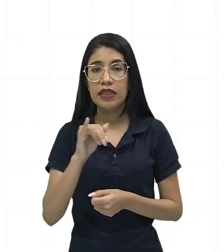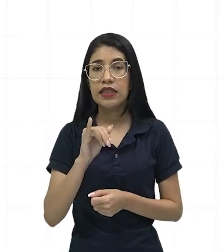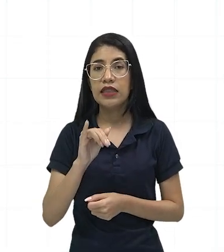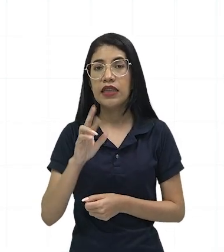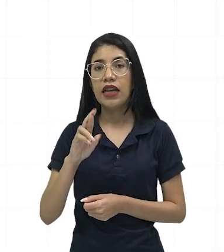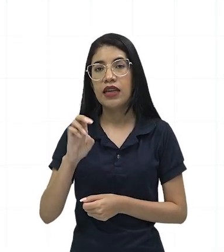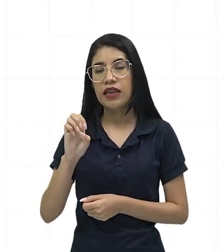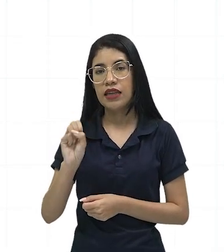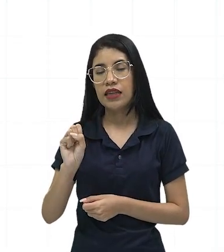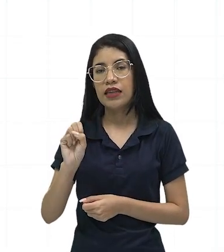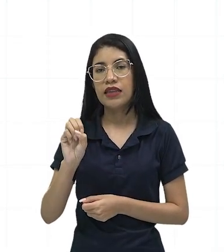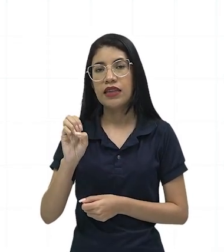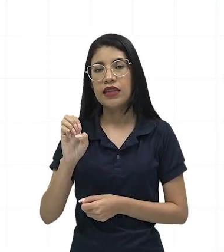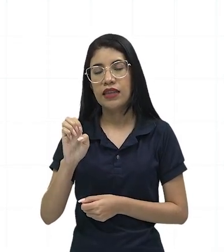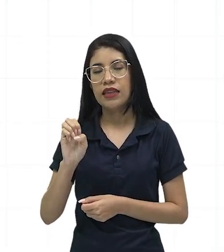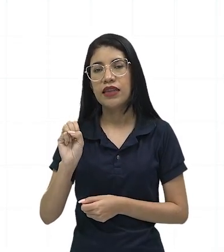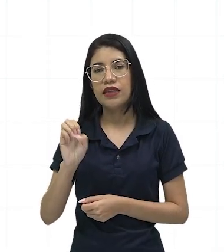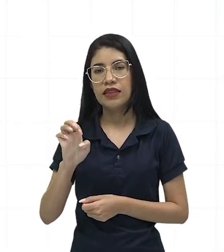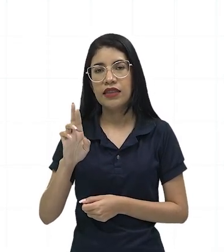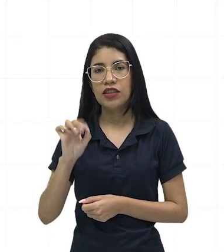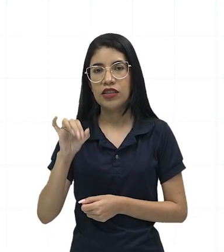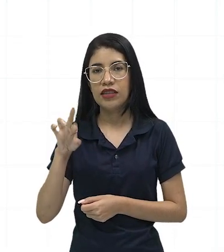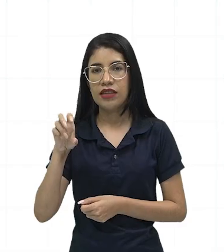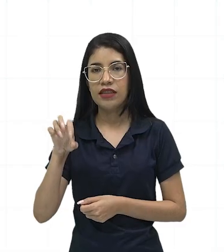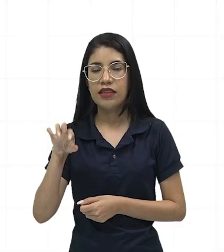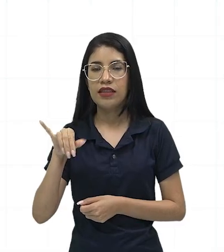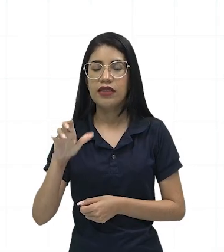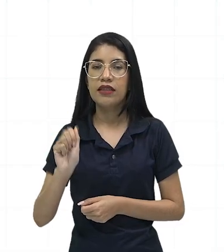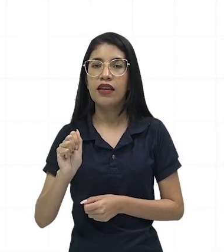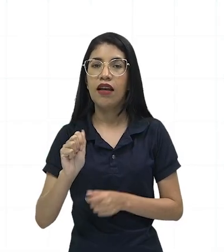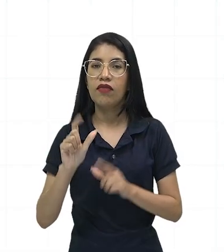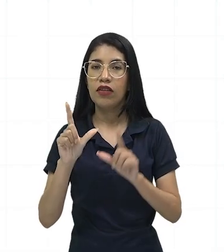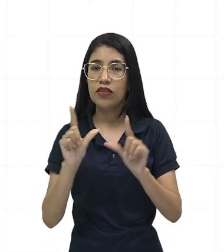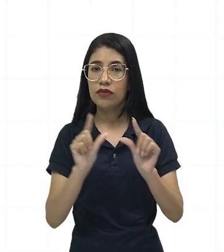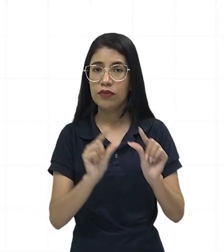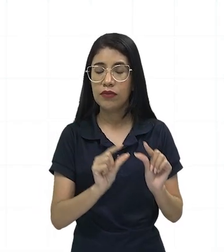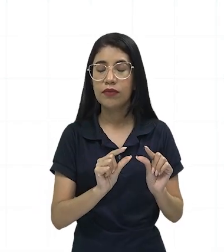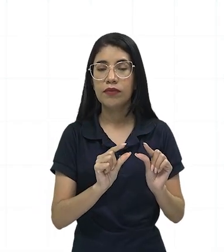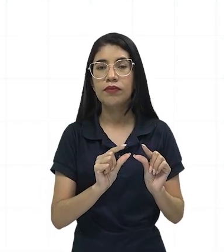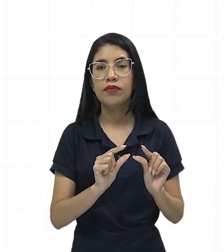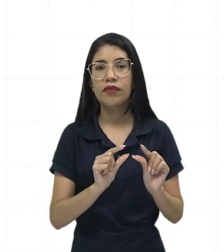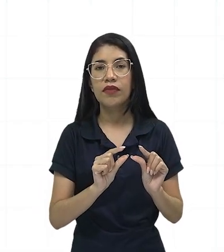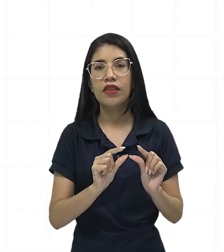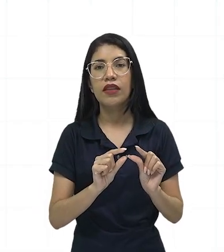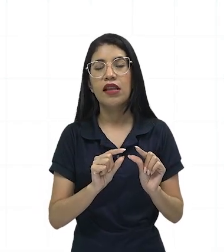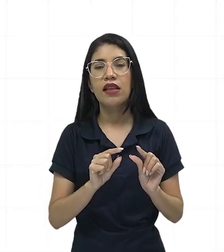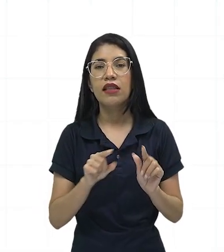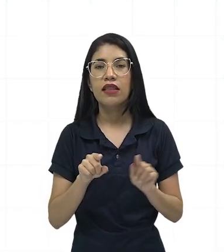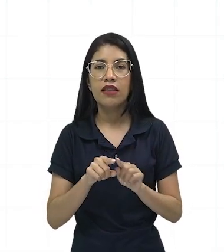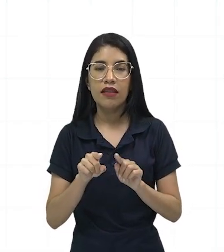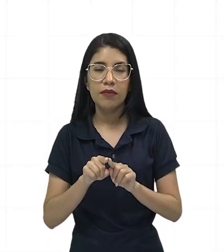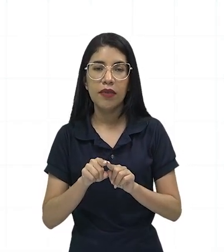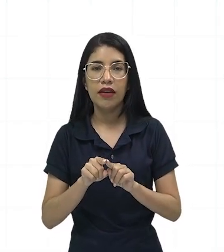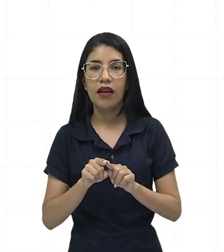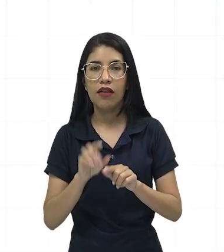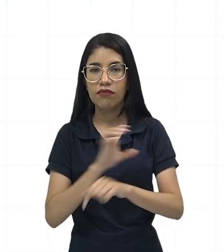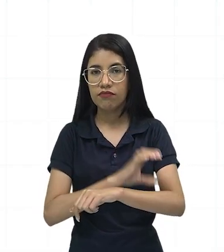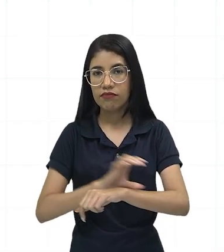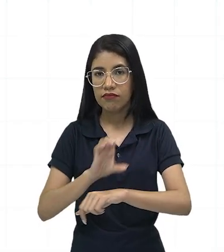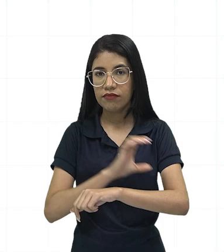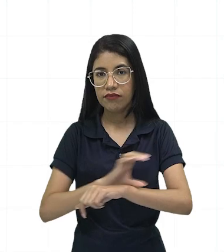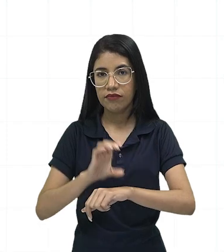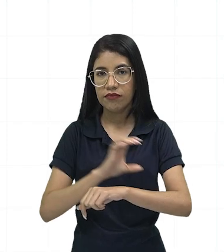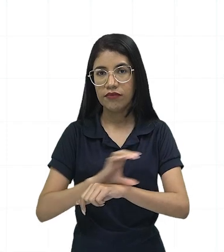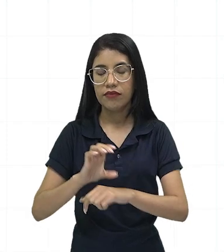elétrica, né, do resistor, menor será a corrente elétrica que vai atravessar, que vai passar por